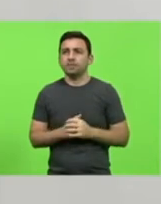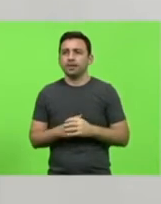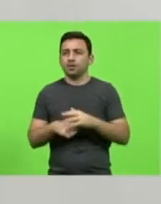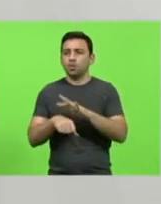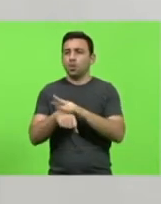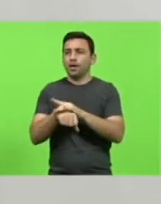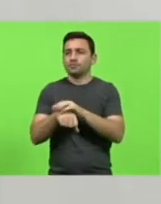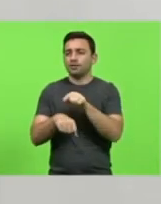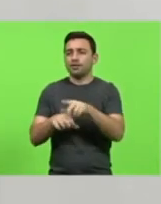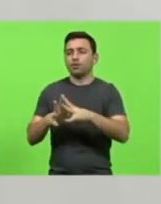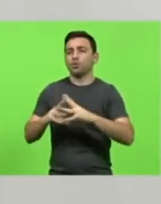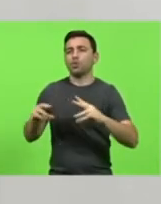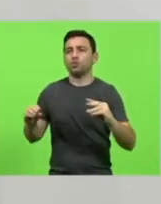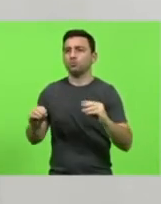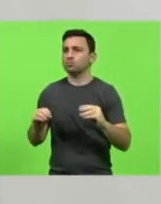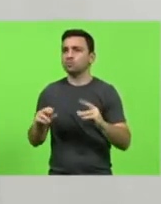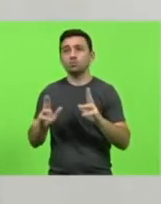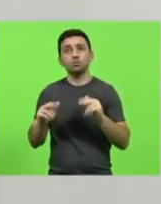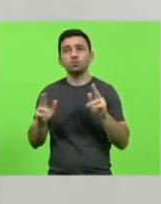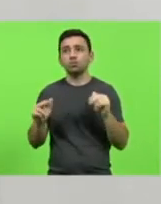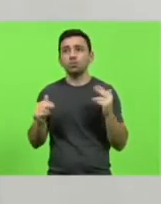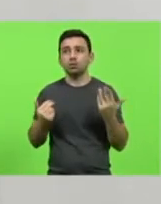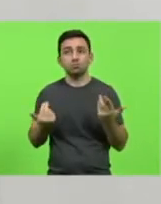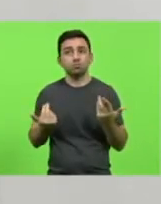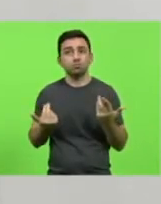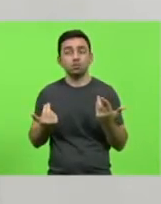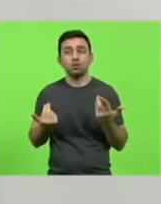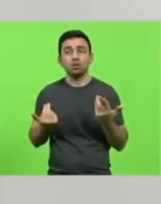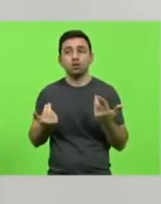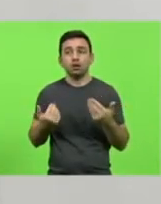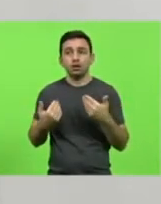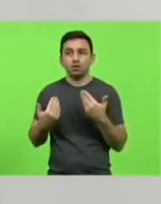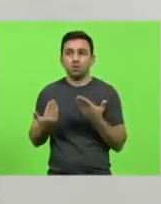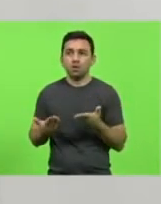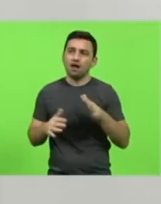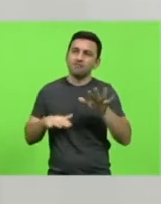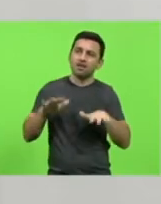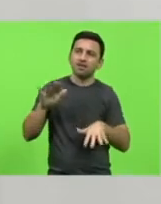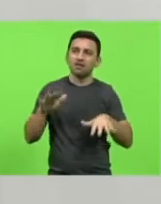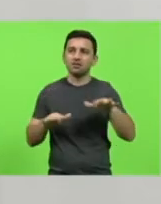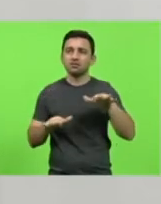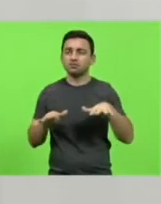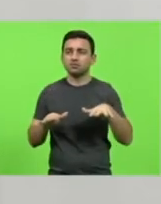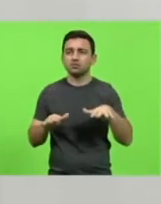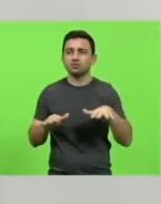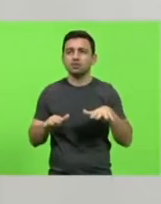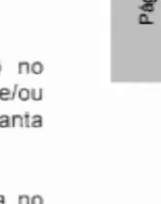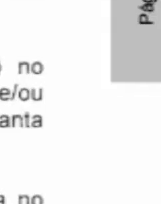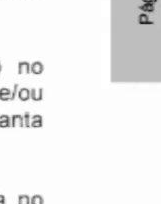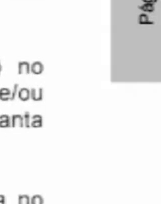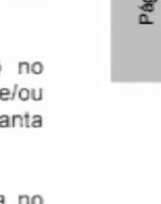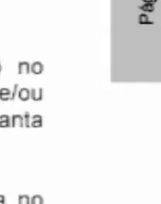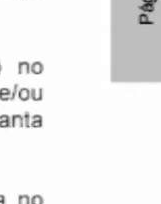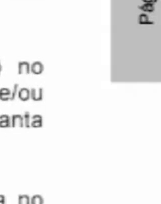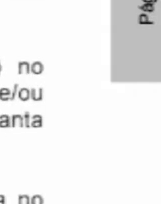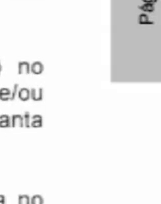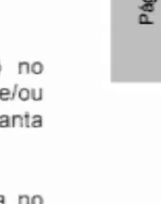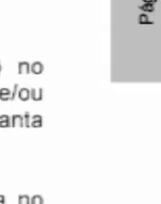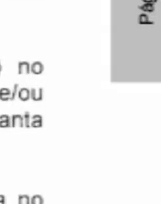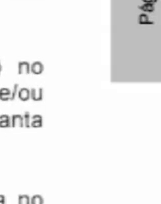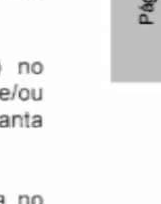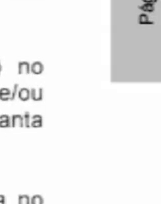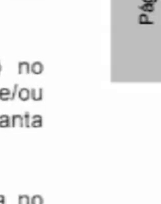e o deputado estadual vou nem ver fez um pronunciamento em plenário o pedindo o apoio dos demais parlamentares para